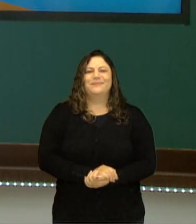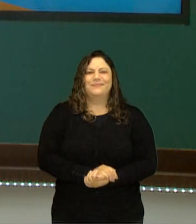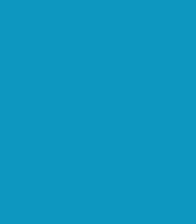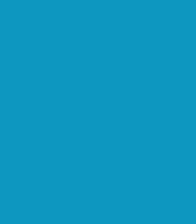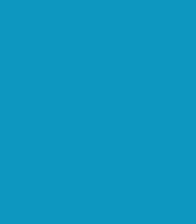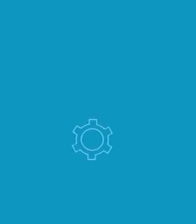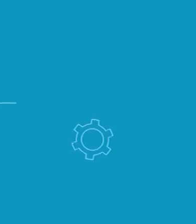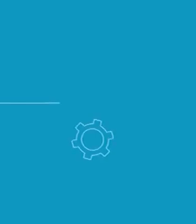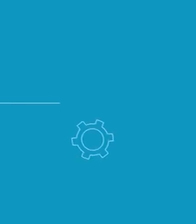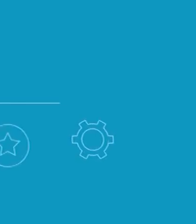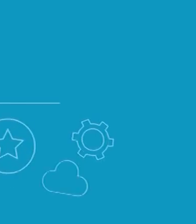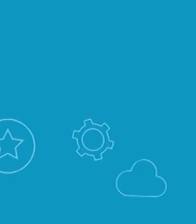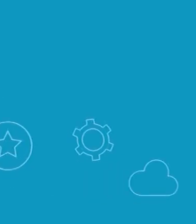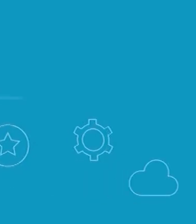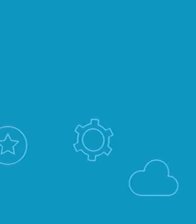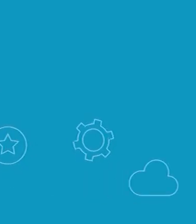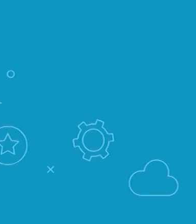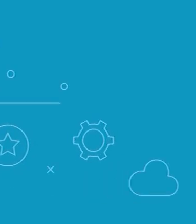considerou a respeito da moça.